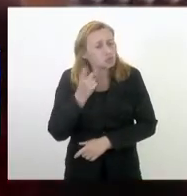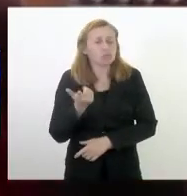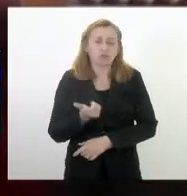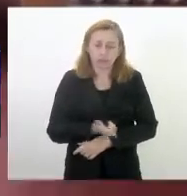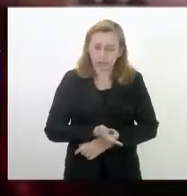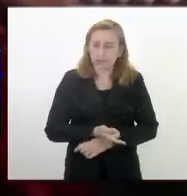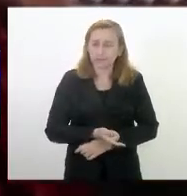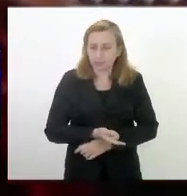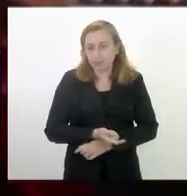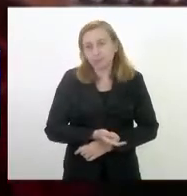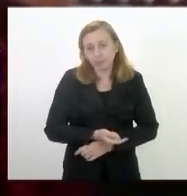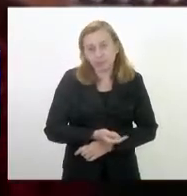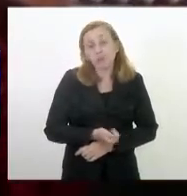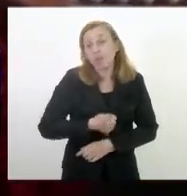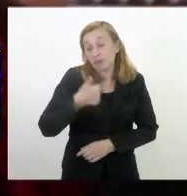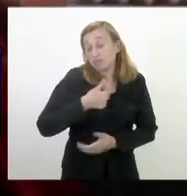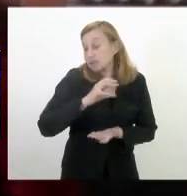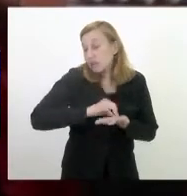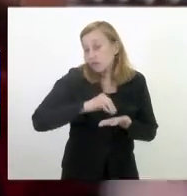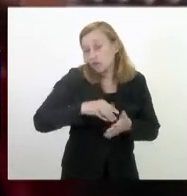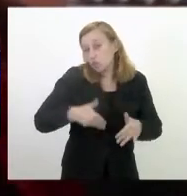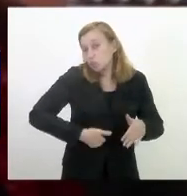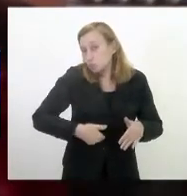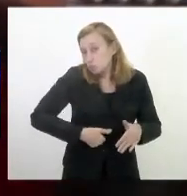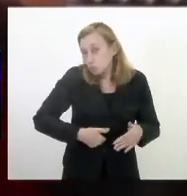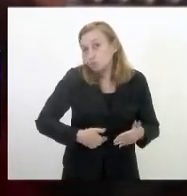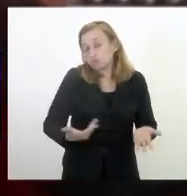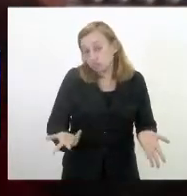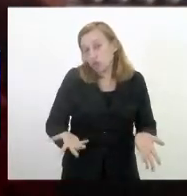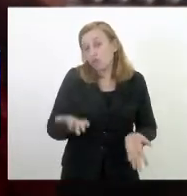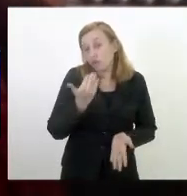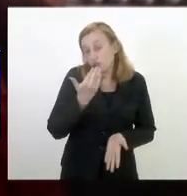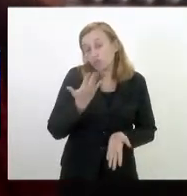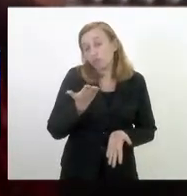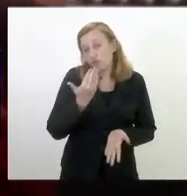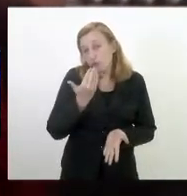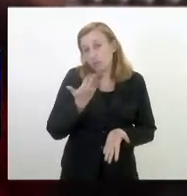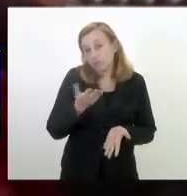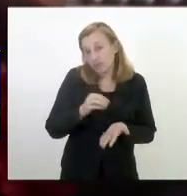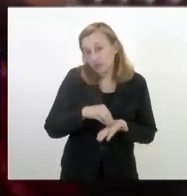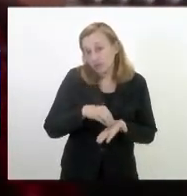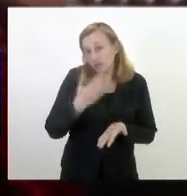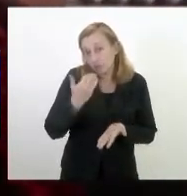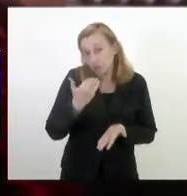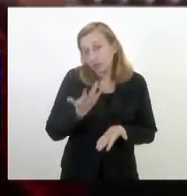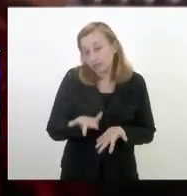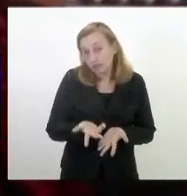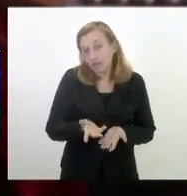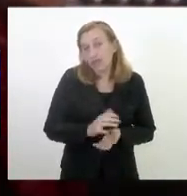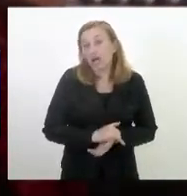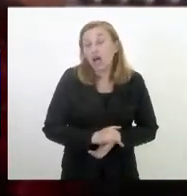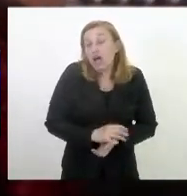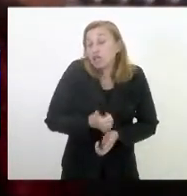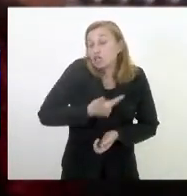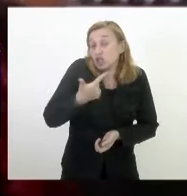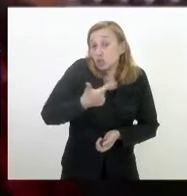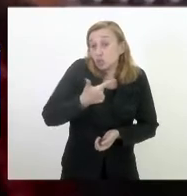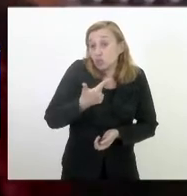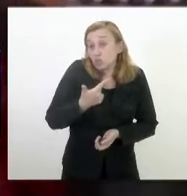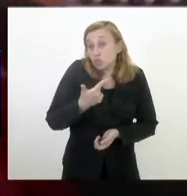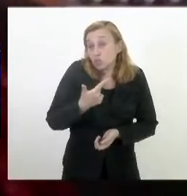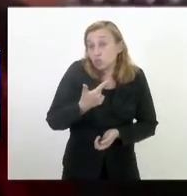concretude. Primeiro, na falta do alimento, da insegurança alimentar e nutricional. Segundo, na incapacidade